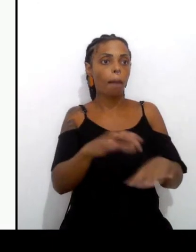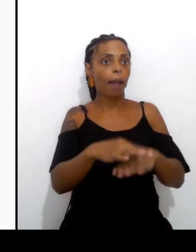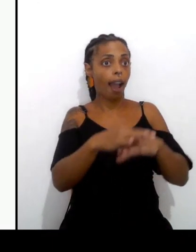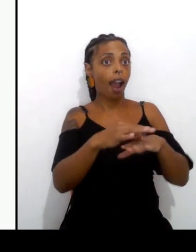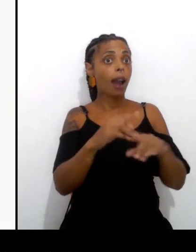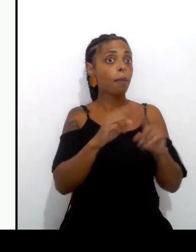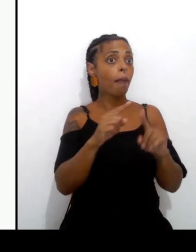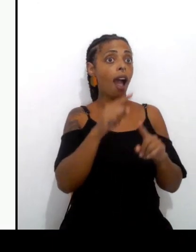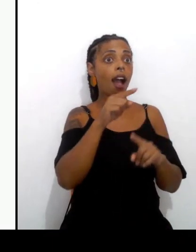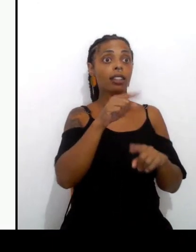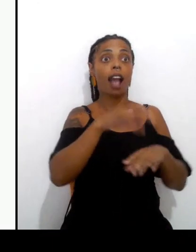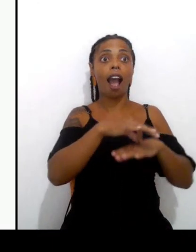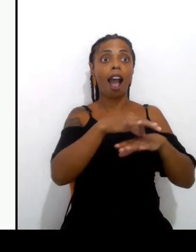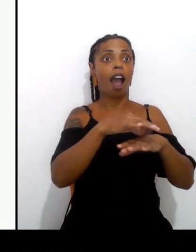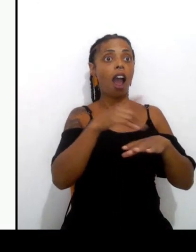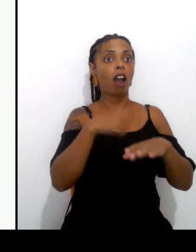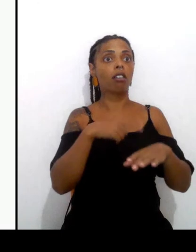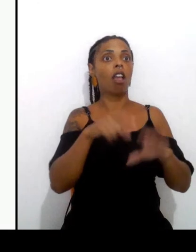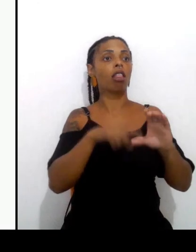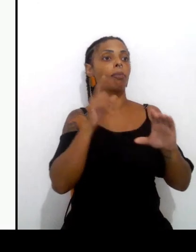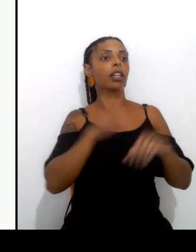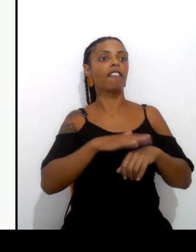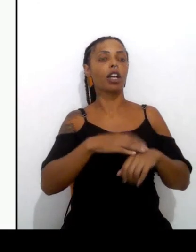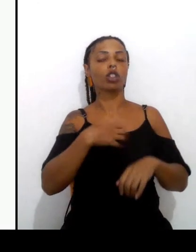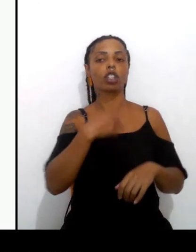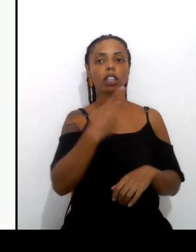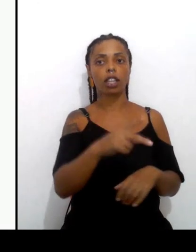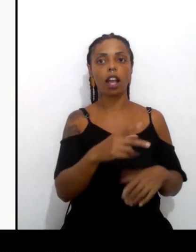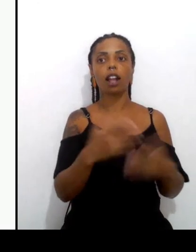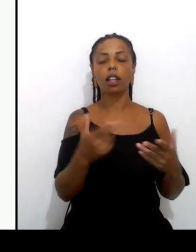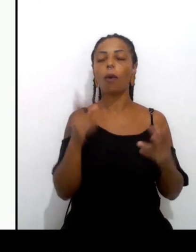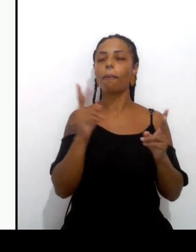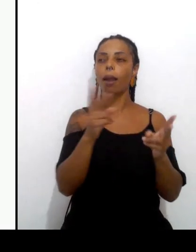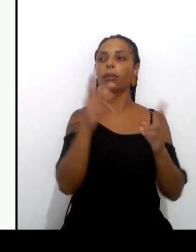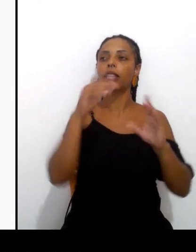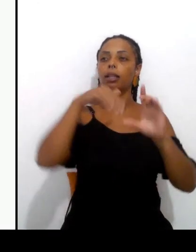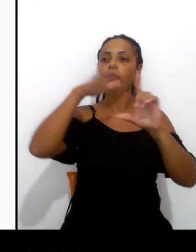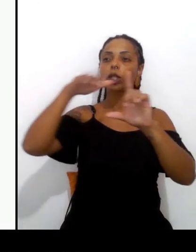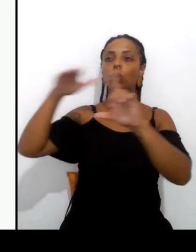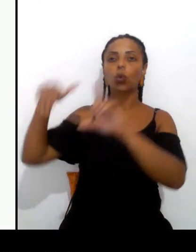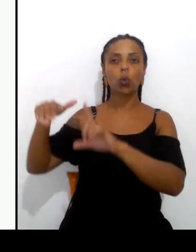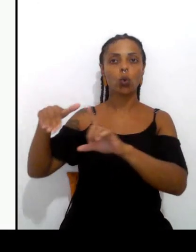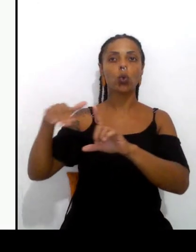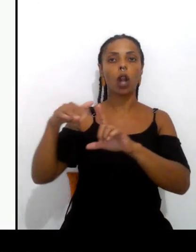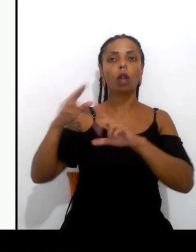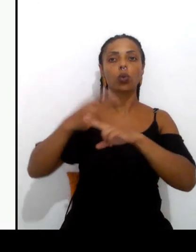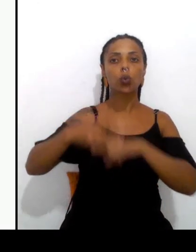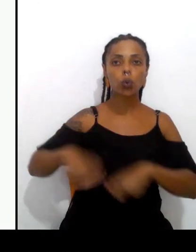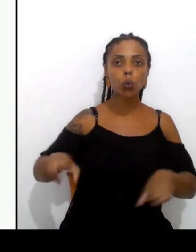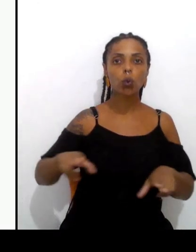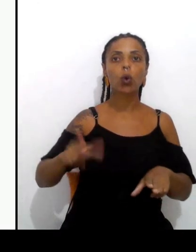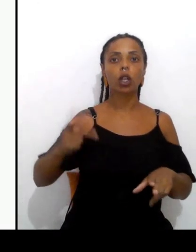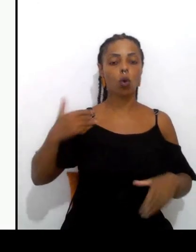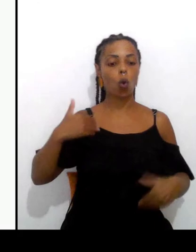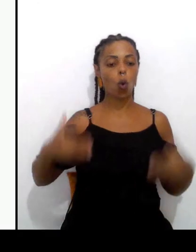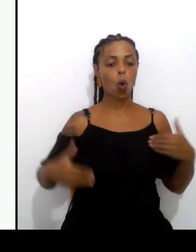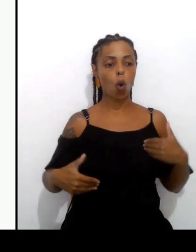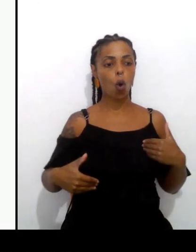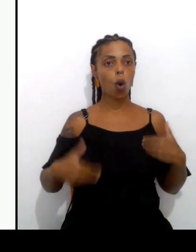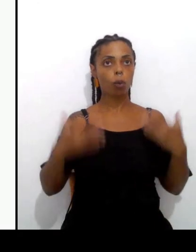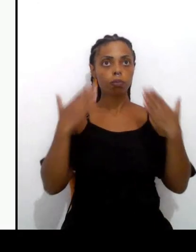algumas dessas pinturas Como já foram faladas antes as pinturas no qual o corpo está em estado